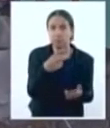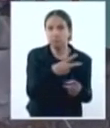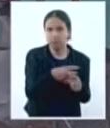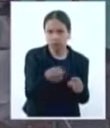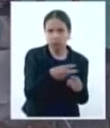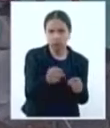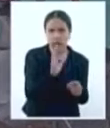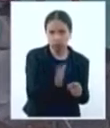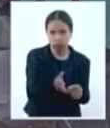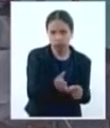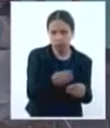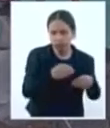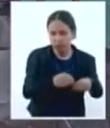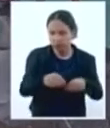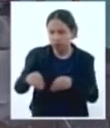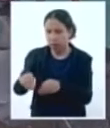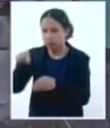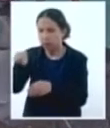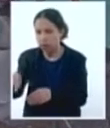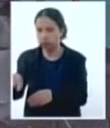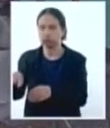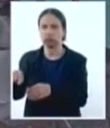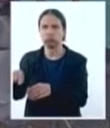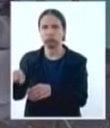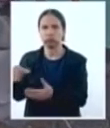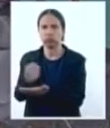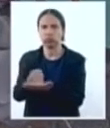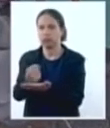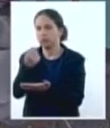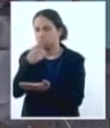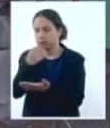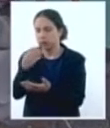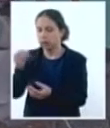poderia se deslocar à farmácia para... fazer esse descarte.